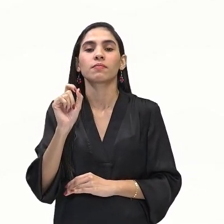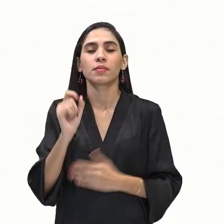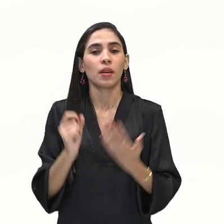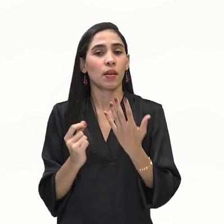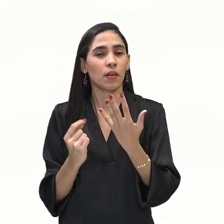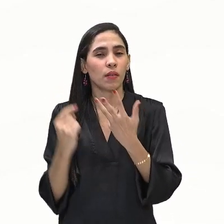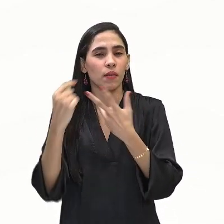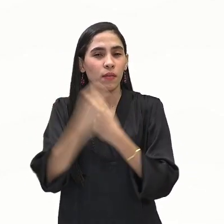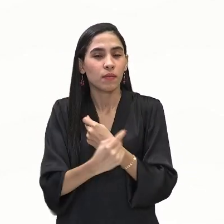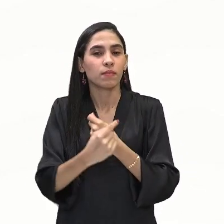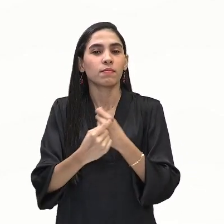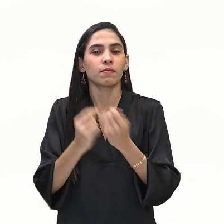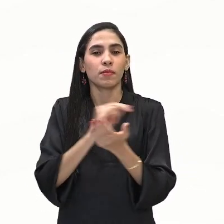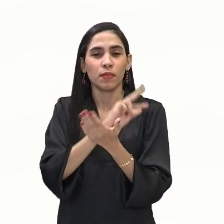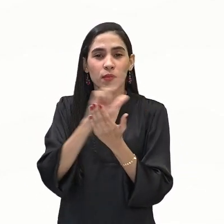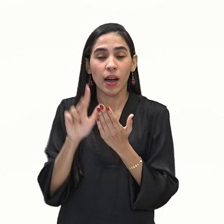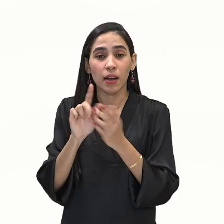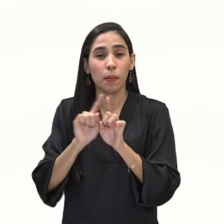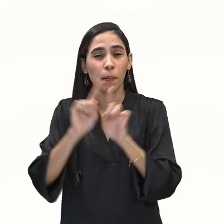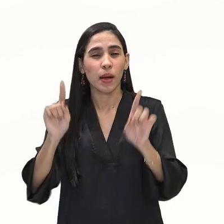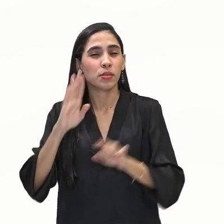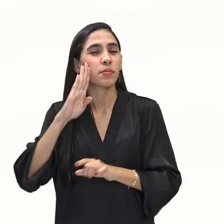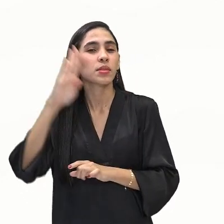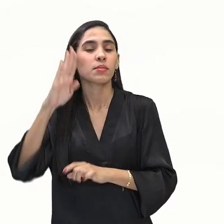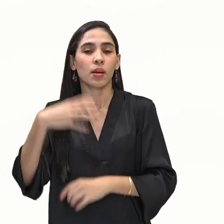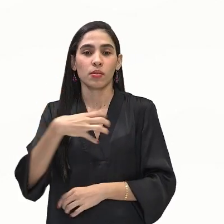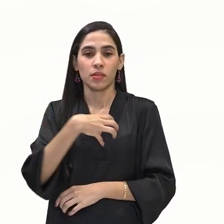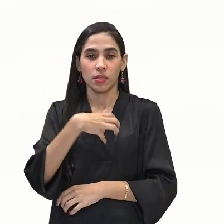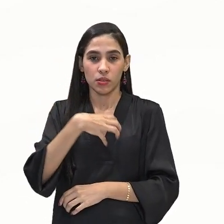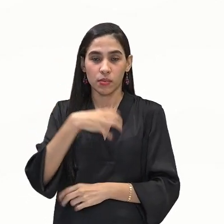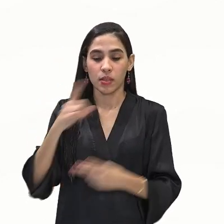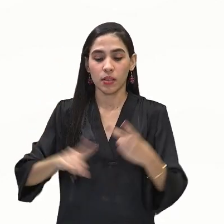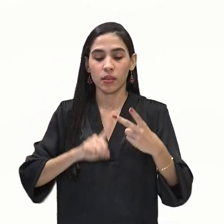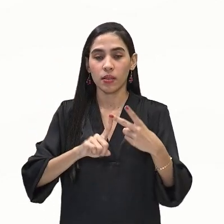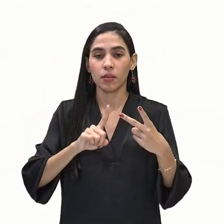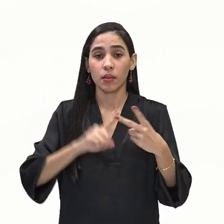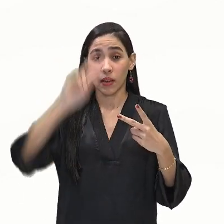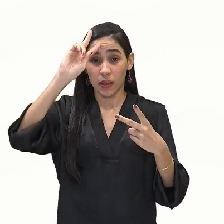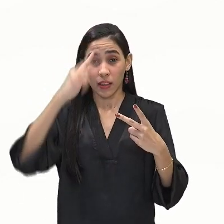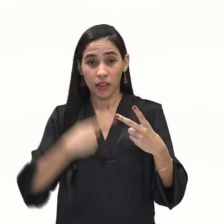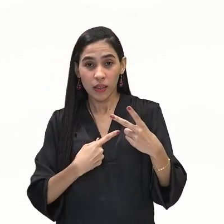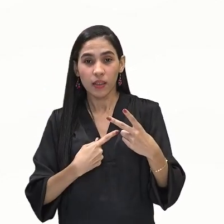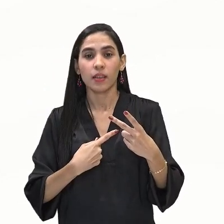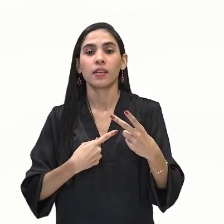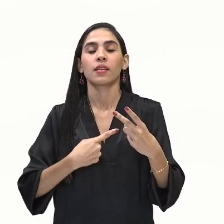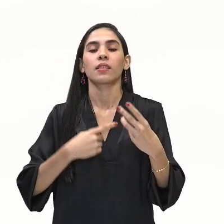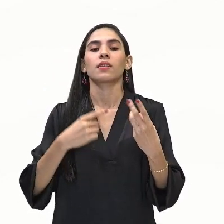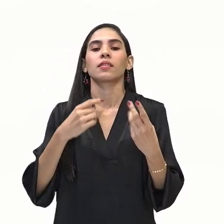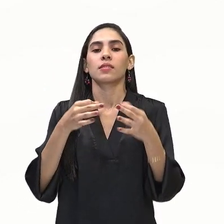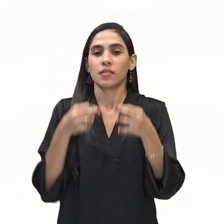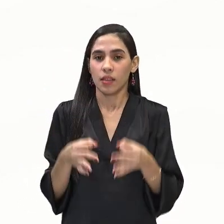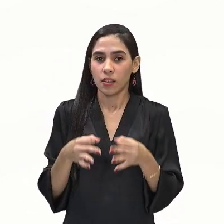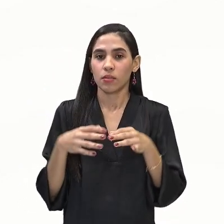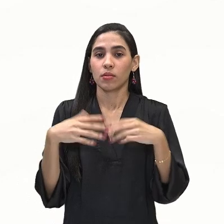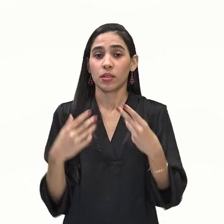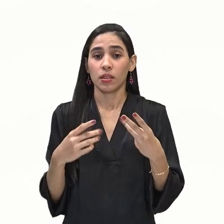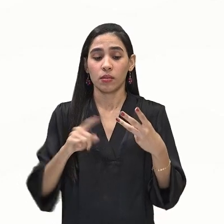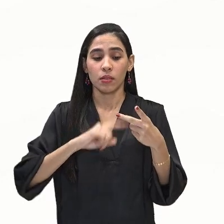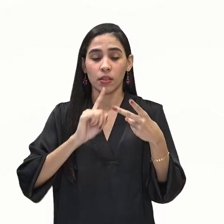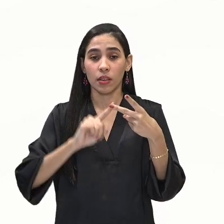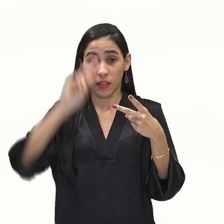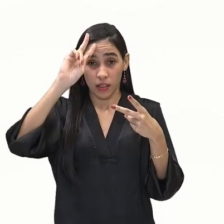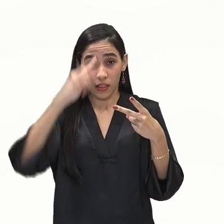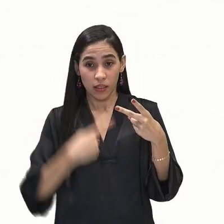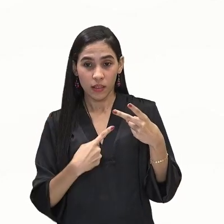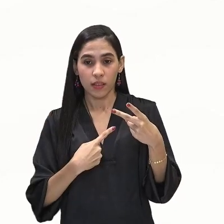aspectos, né? Entre eles, o sentimentalismo, que nós vimos, o egocentrismo, certo? Então, esse egocentrismo